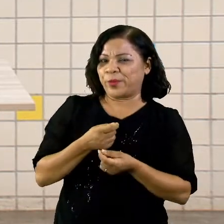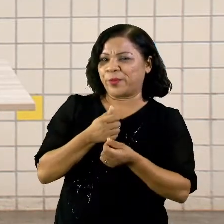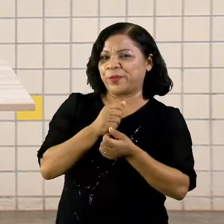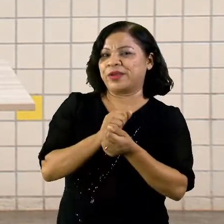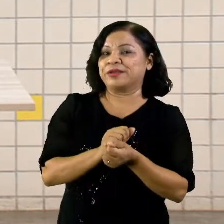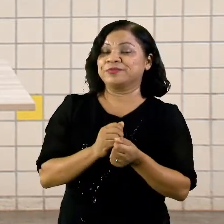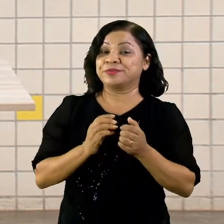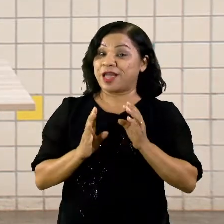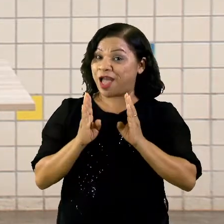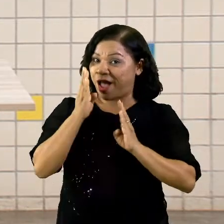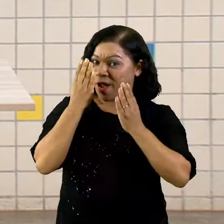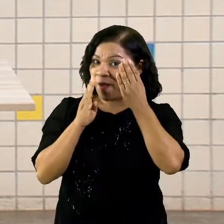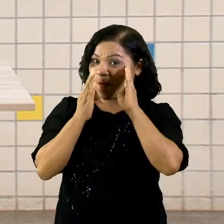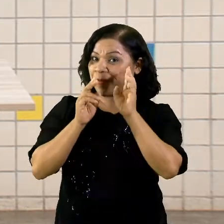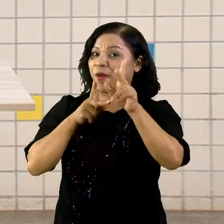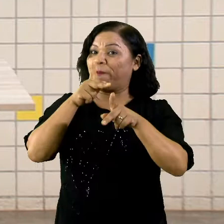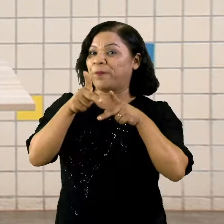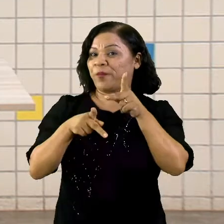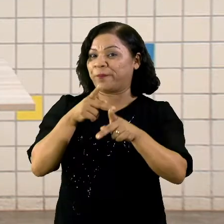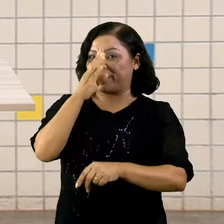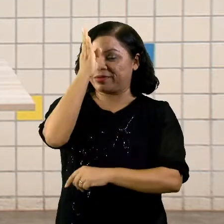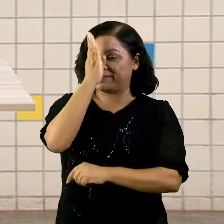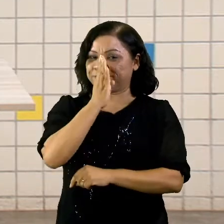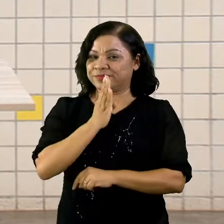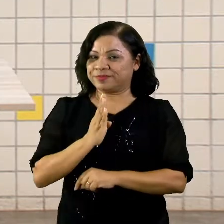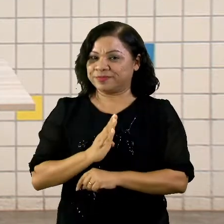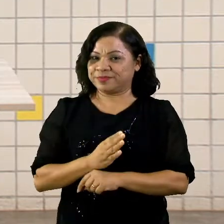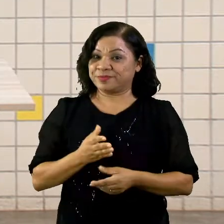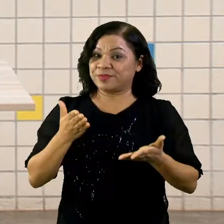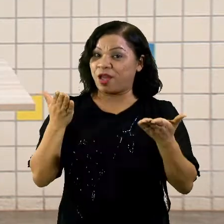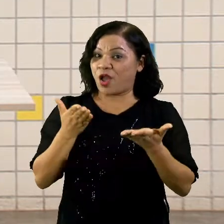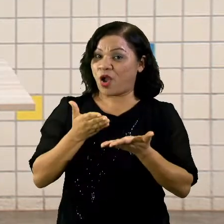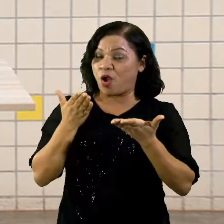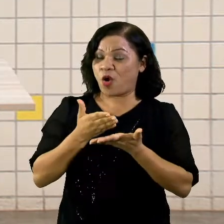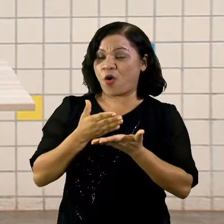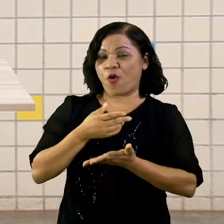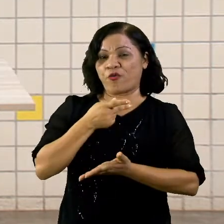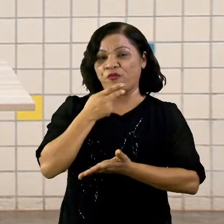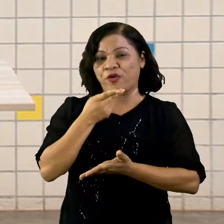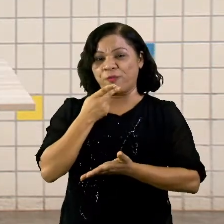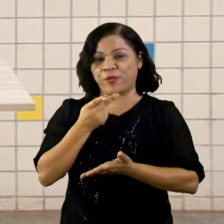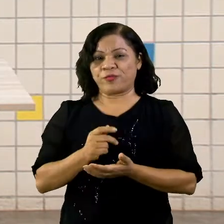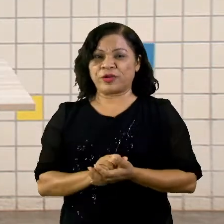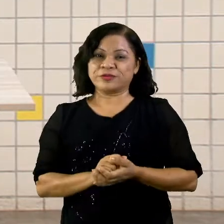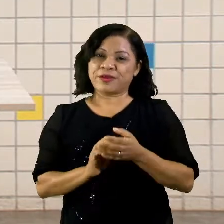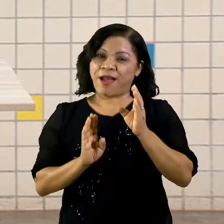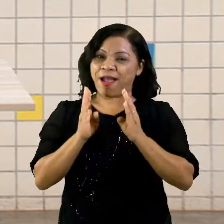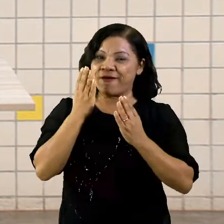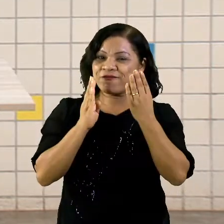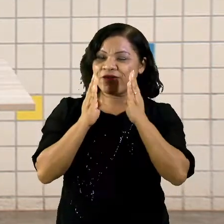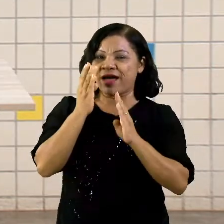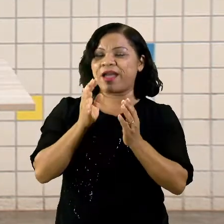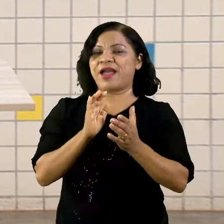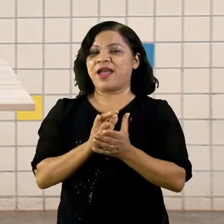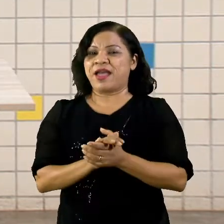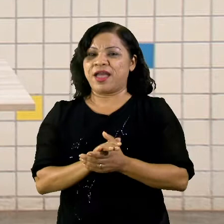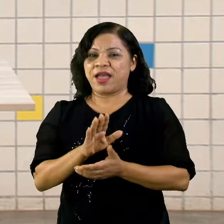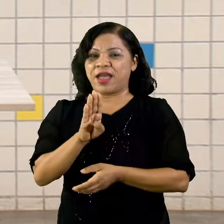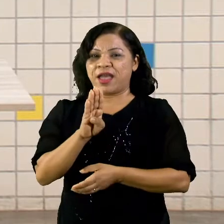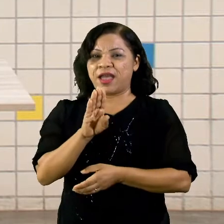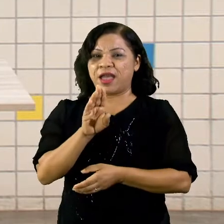festas populares brasileiras, hoje vamos falar um pouco sobre a festa Bumba Meu